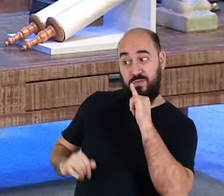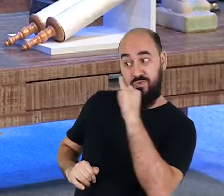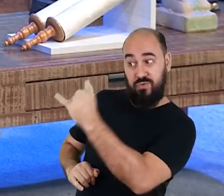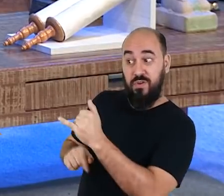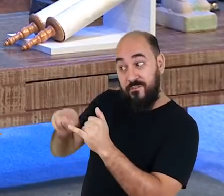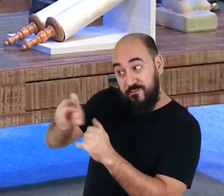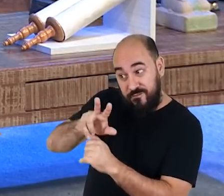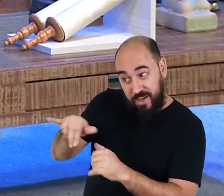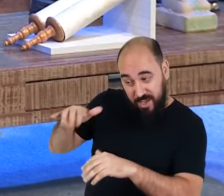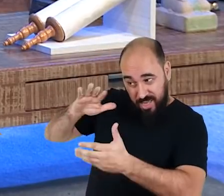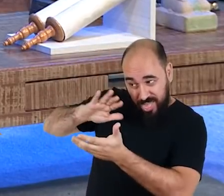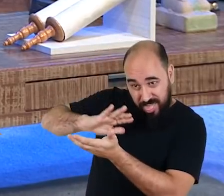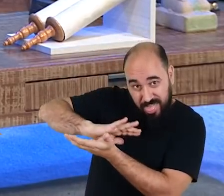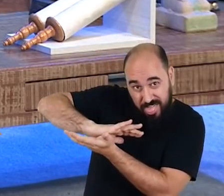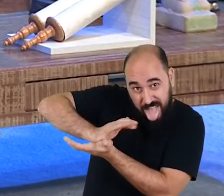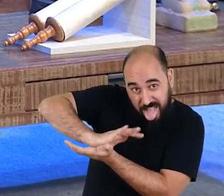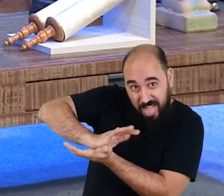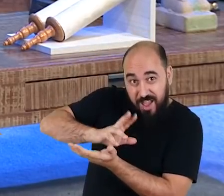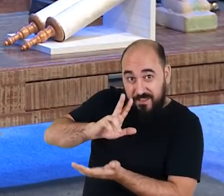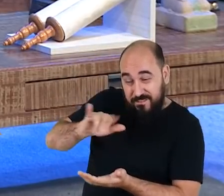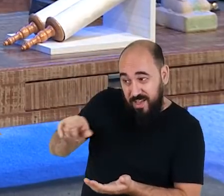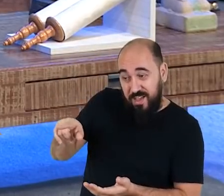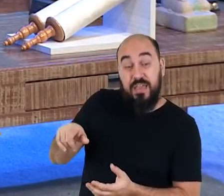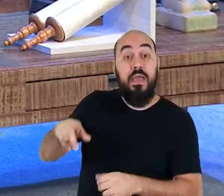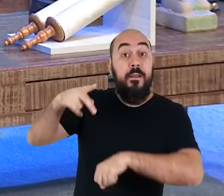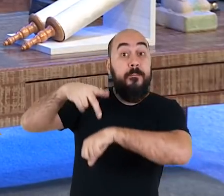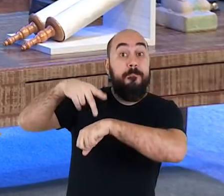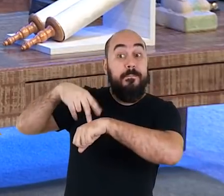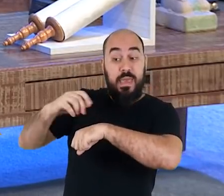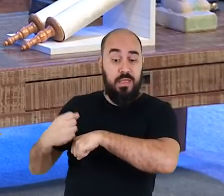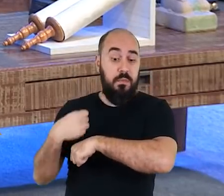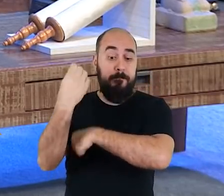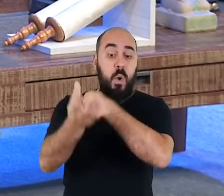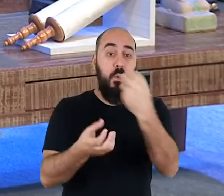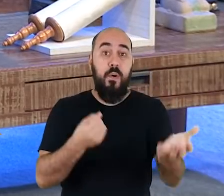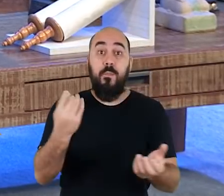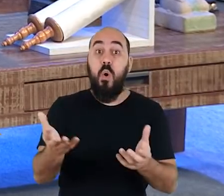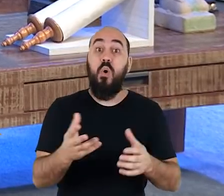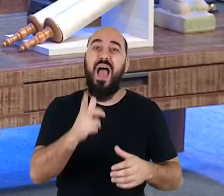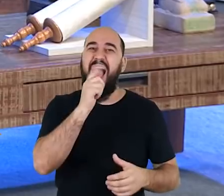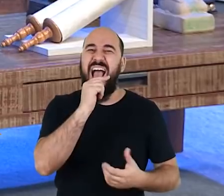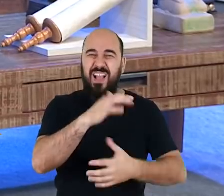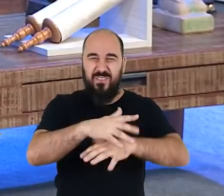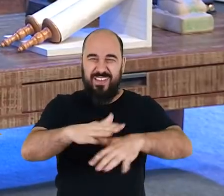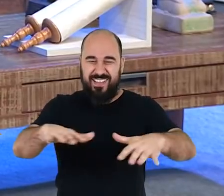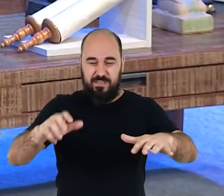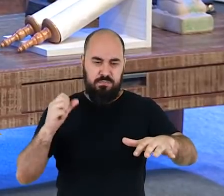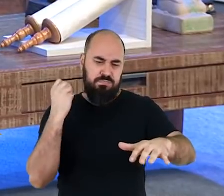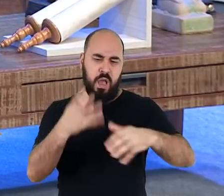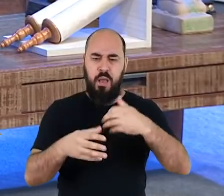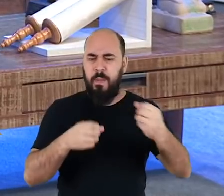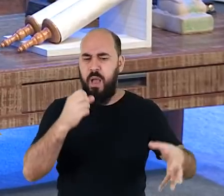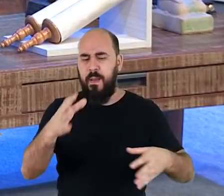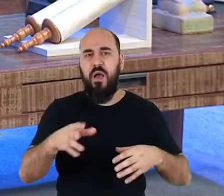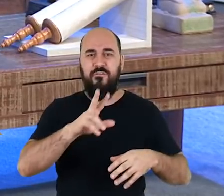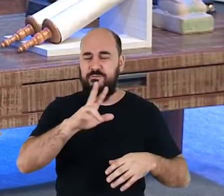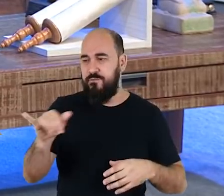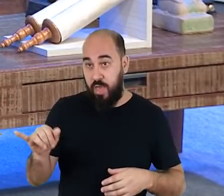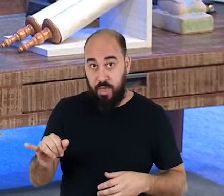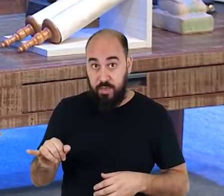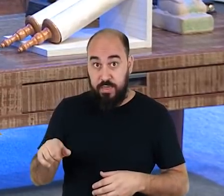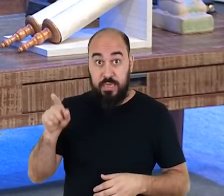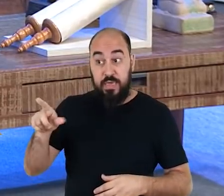destruída, ok? Suas pedras seriam lançadas no meio do mar, eu li isso no texto, e ela se tornaria